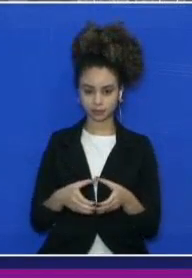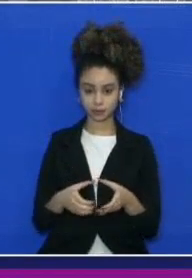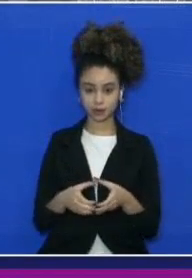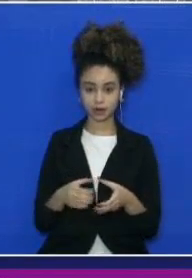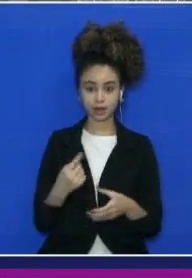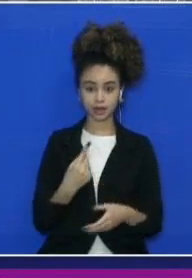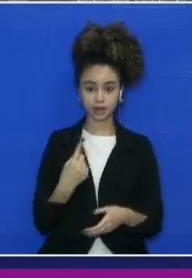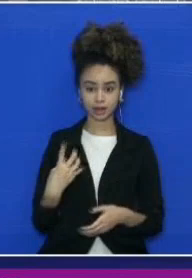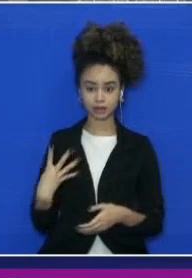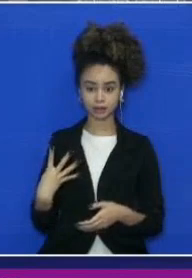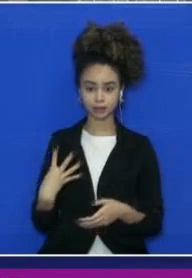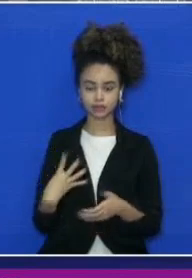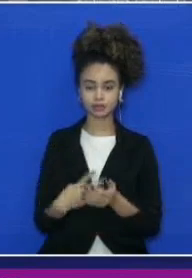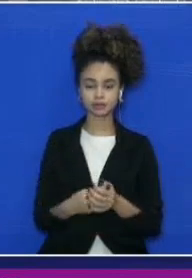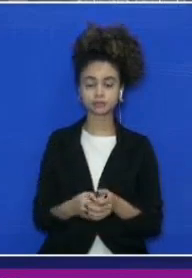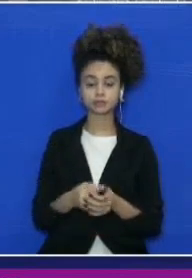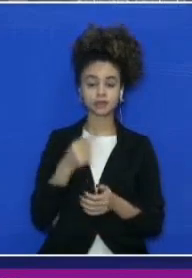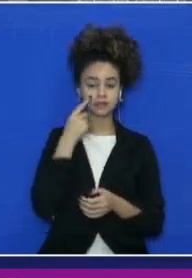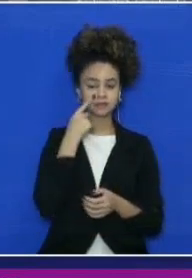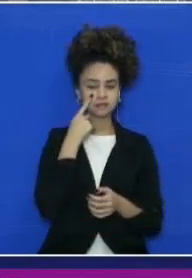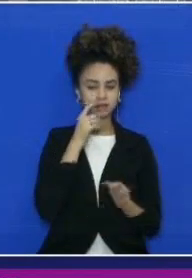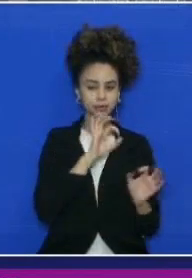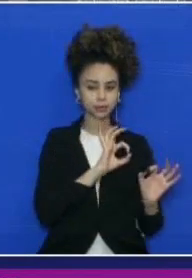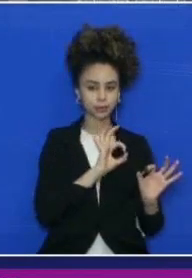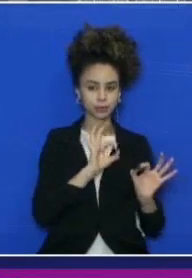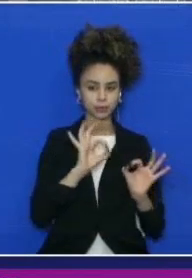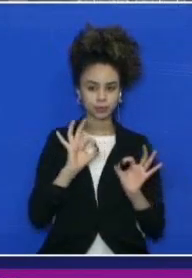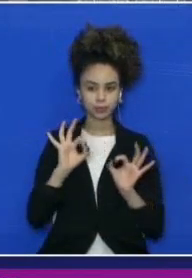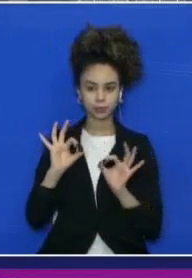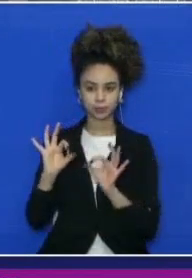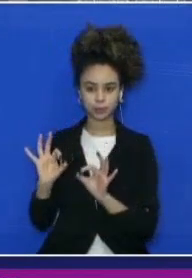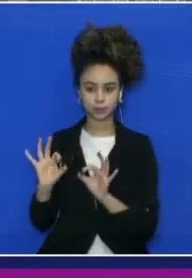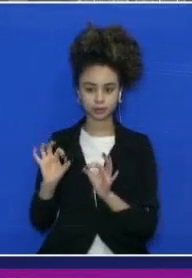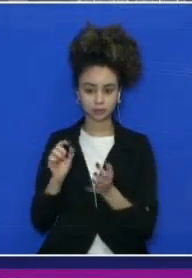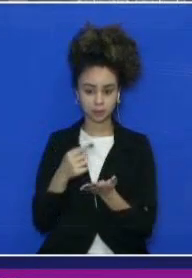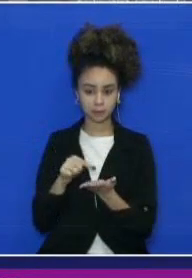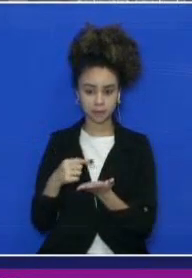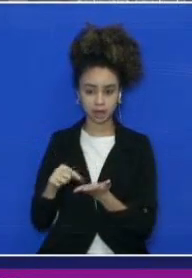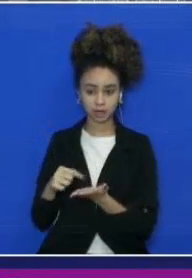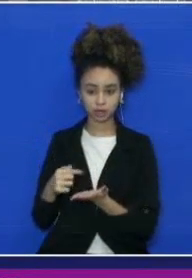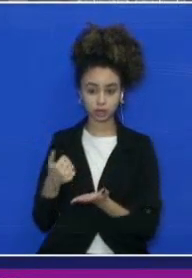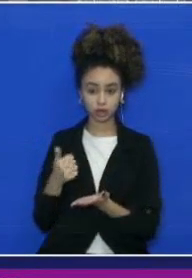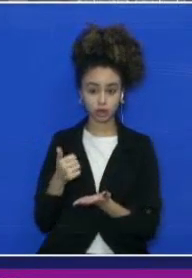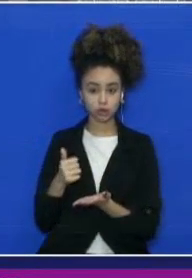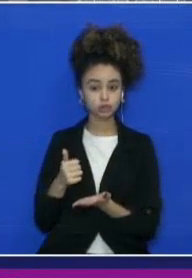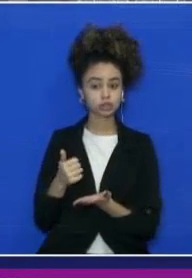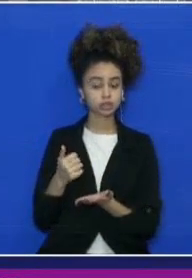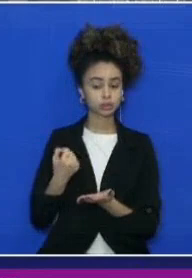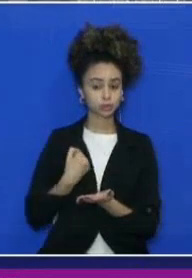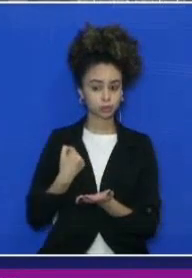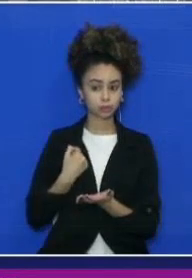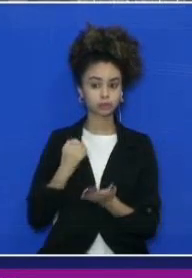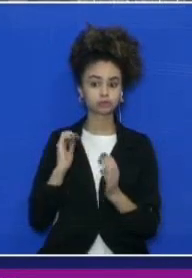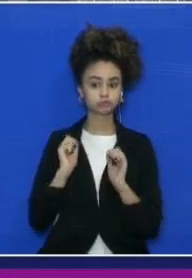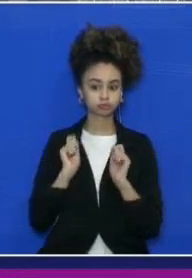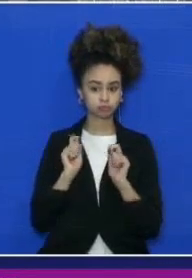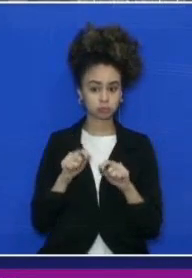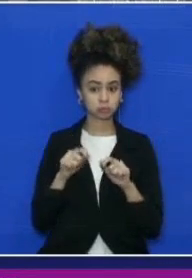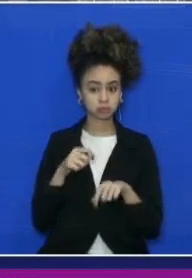14. Confira direitinho do início ao fim a sua aposta. A partir de 11 acertos você leva prêmios na Loto